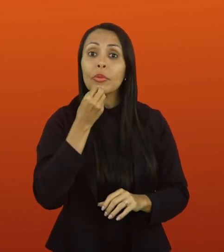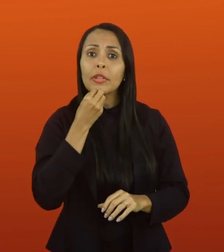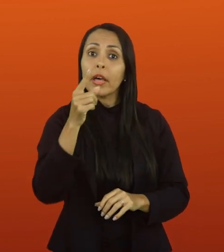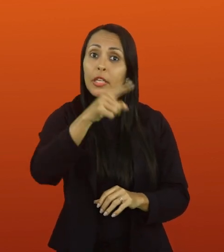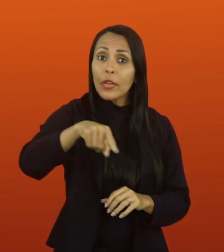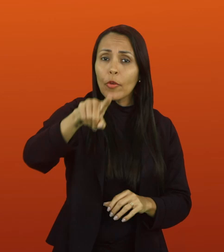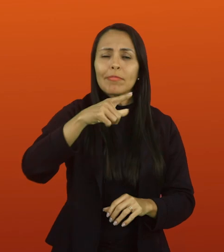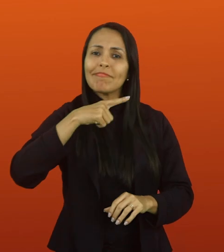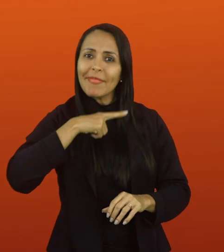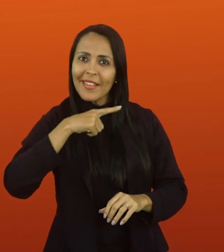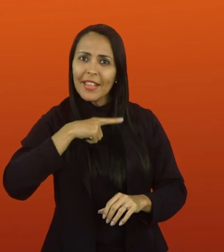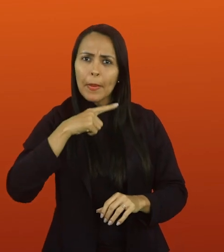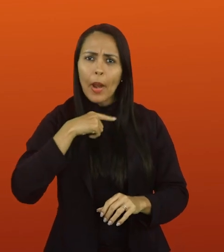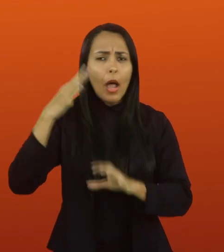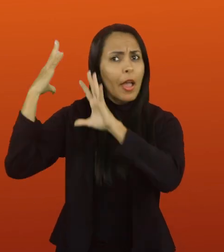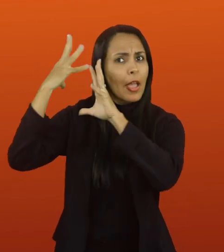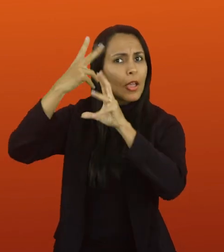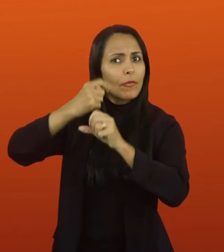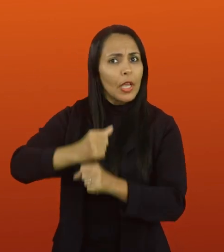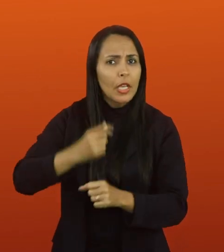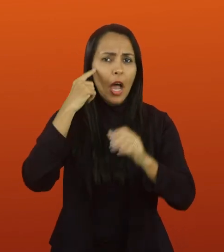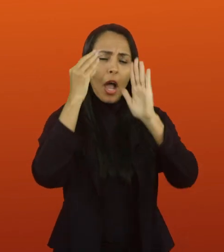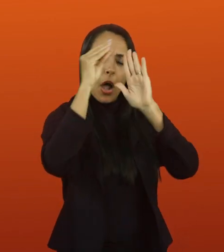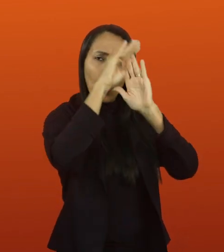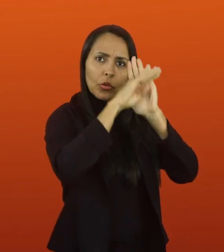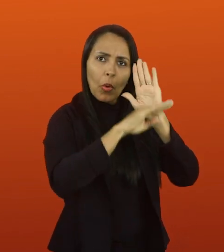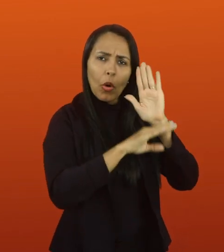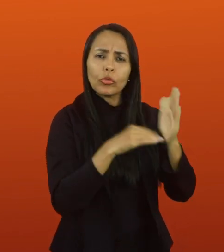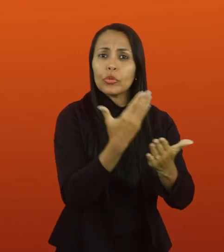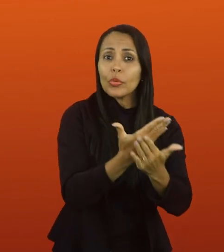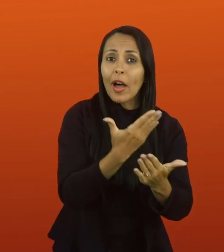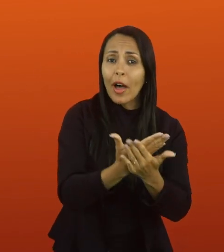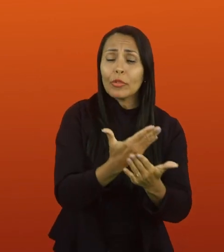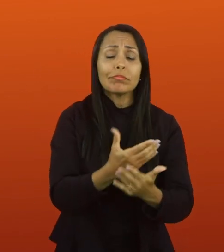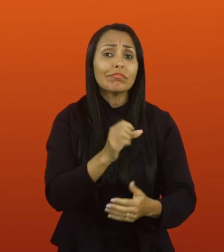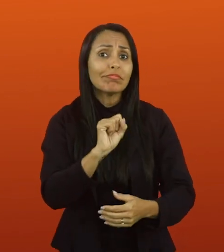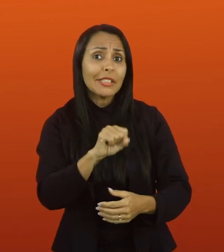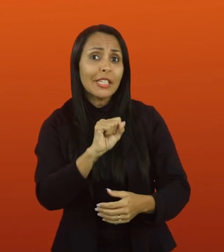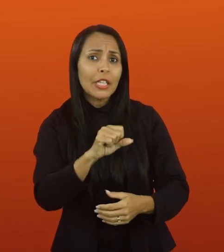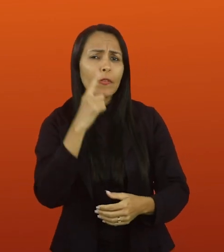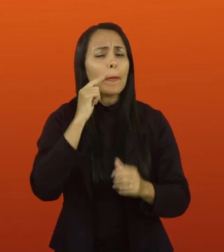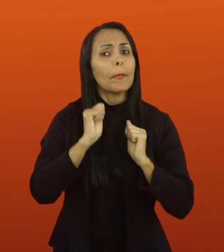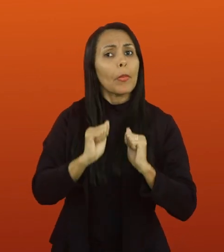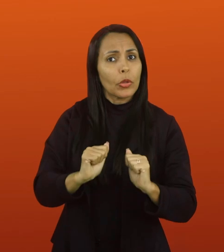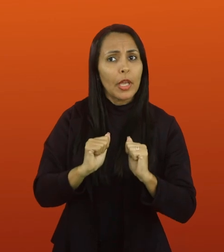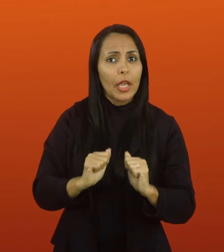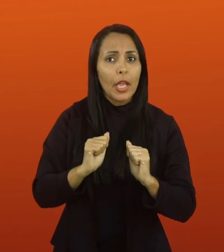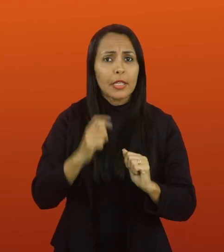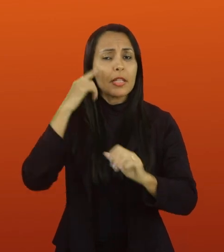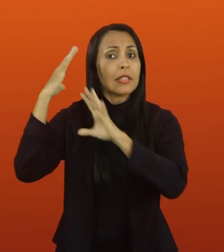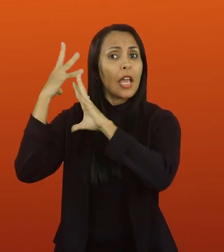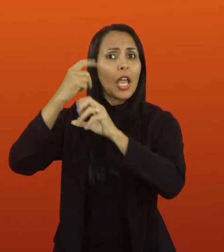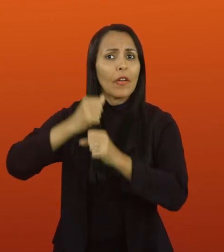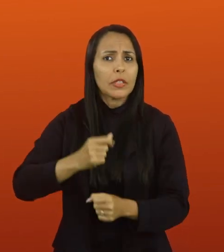oportunidade que vocês vão ter para revisar os módulos que vocês estudaram e que vão poder, nessa